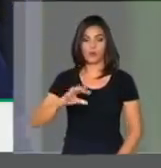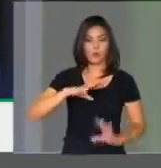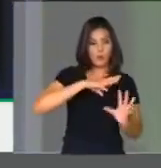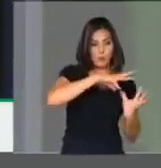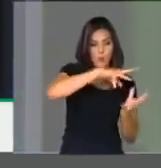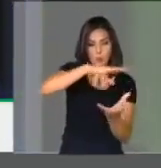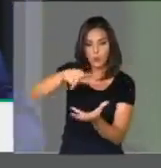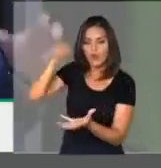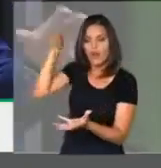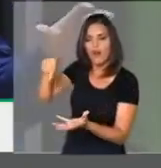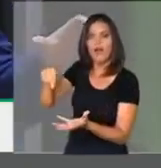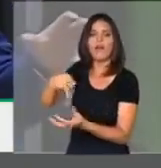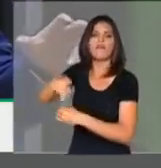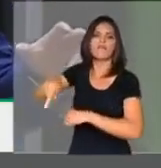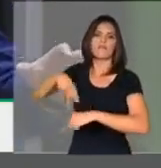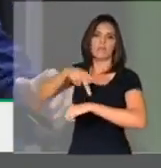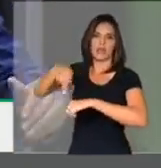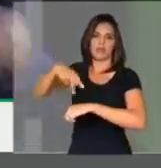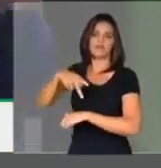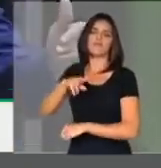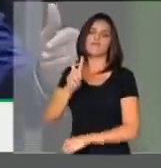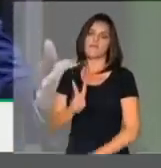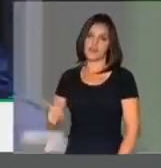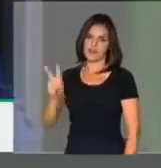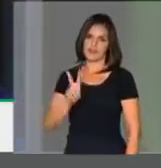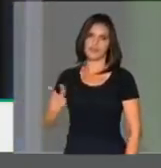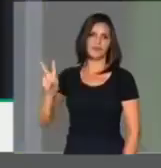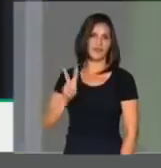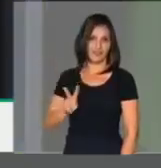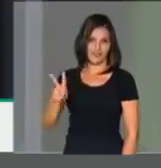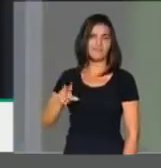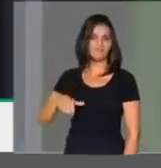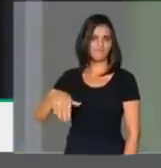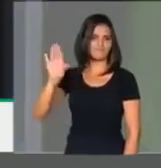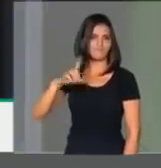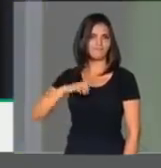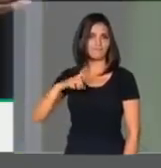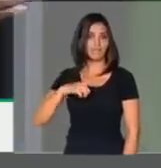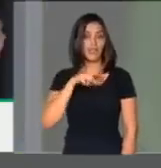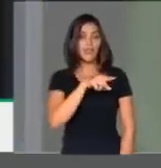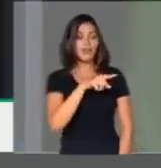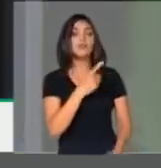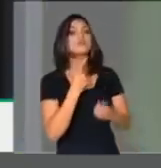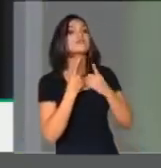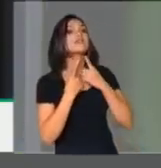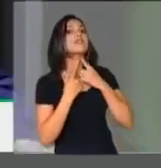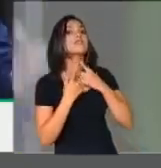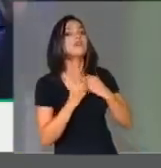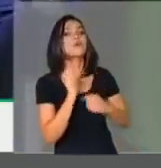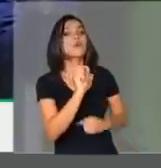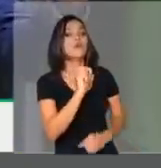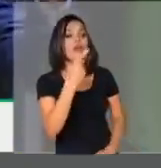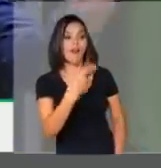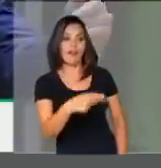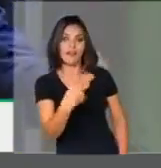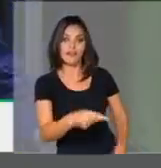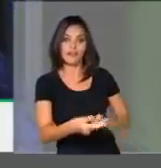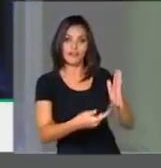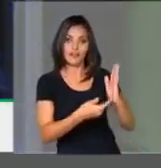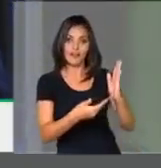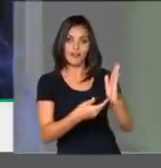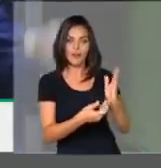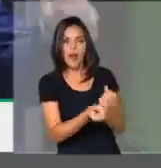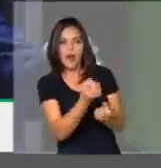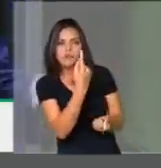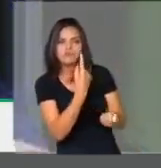Esperamos que também aqui no parlamento não haja de alguns